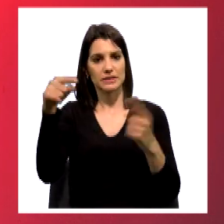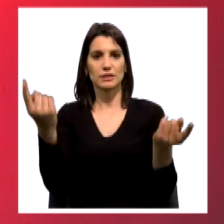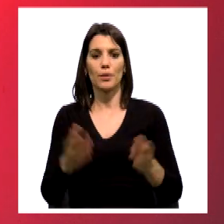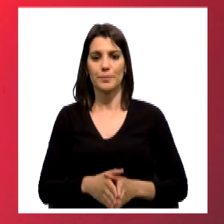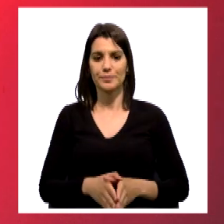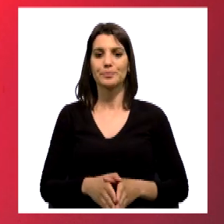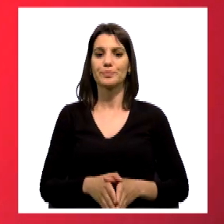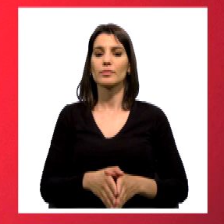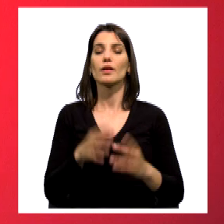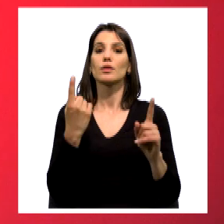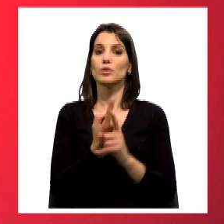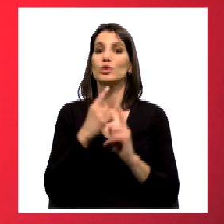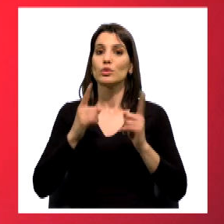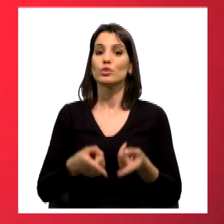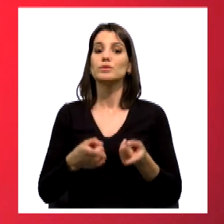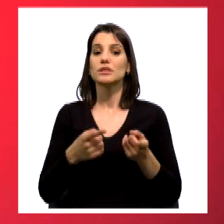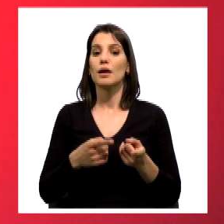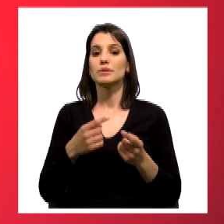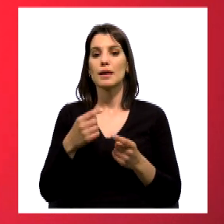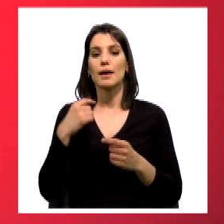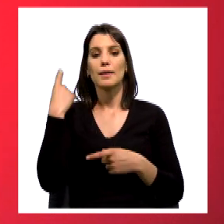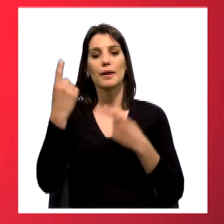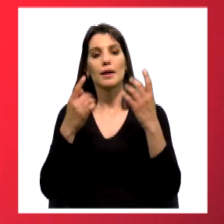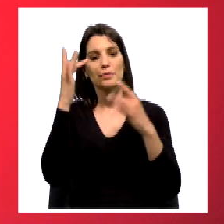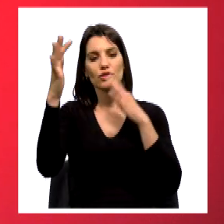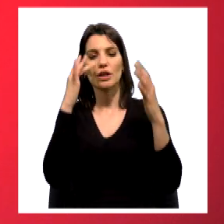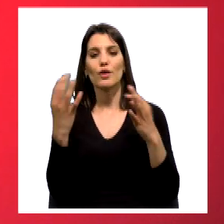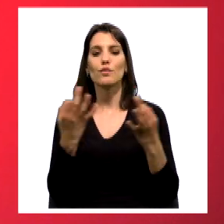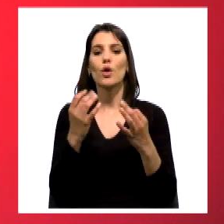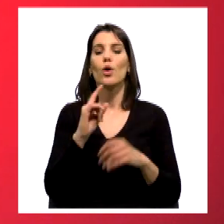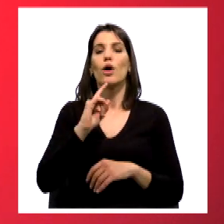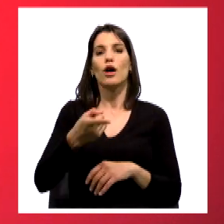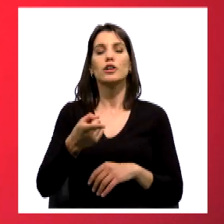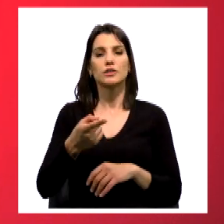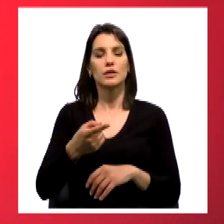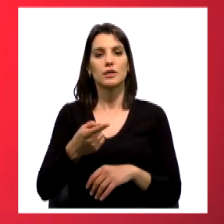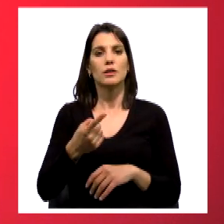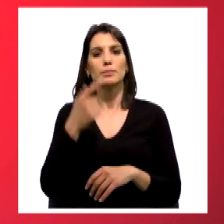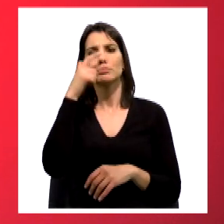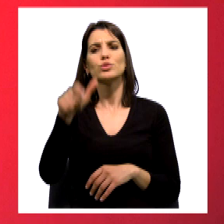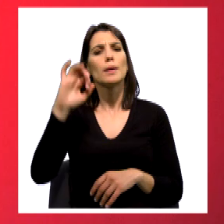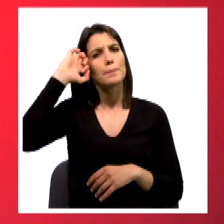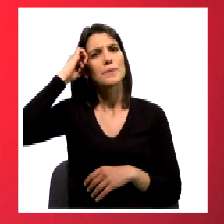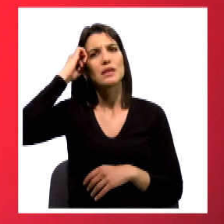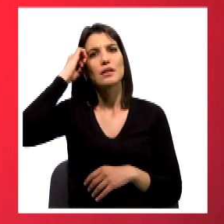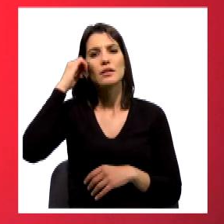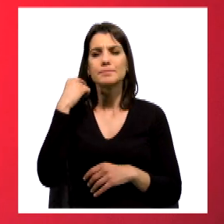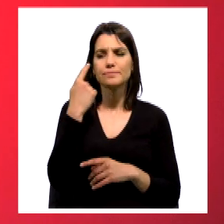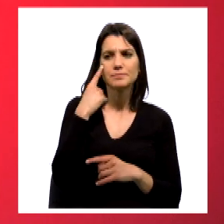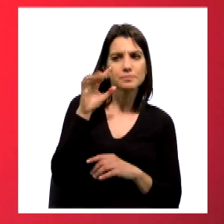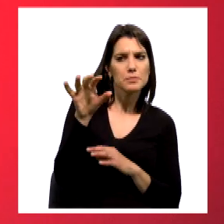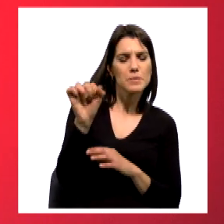pessoa responsável pela apresentação. Uma das coisas que nós começámos a desconstruir foi aquilo que identificava uma